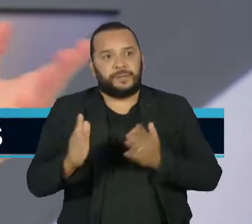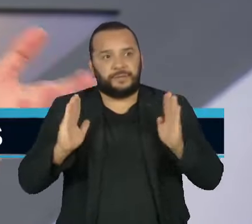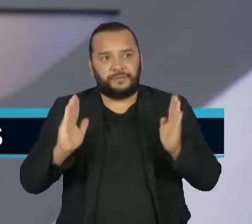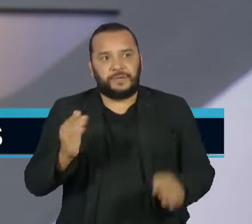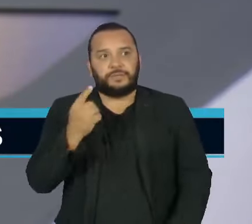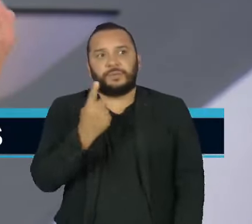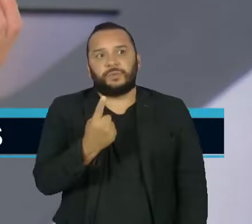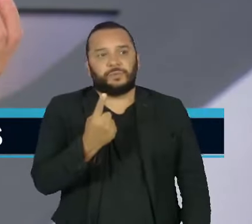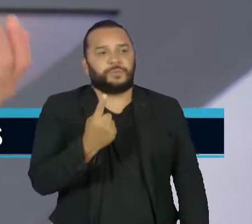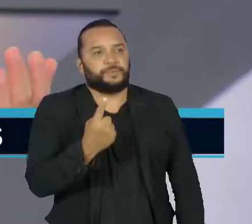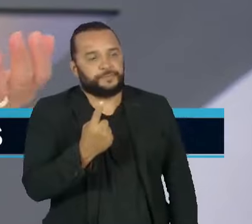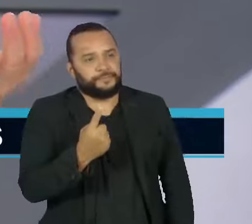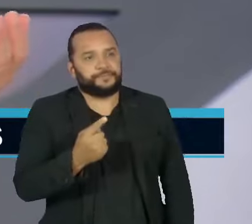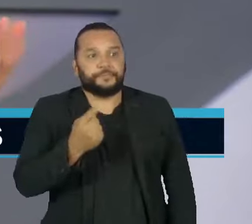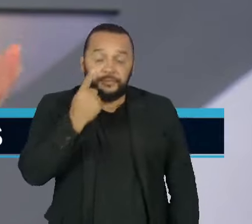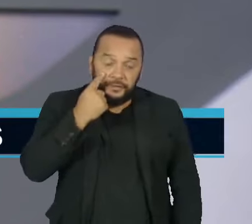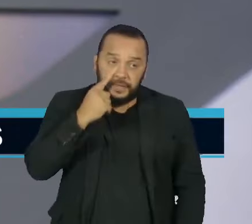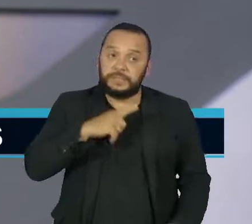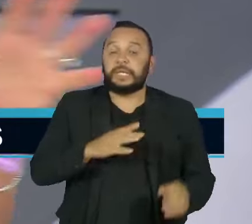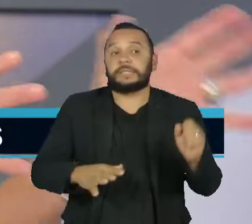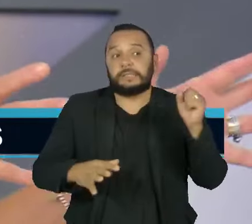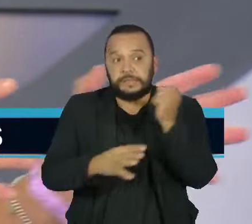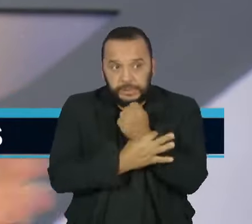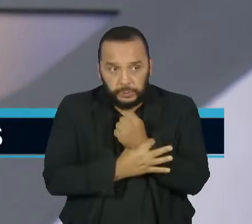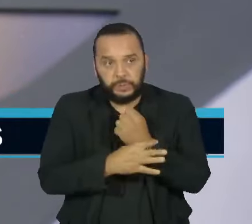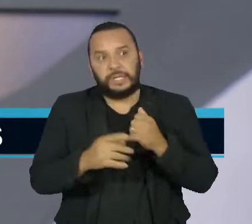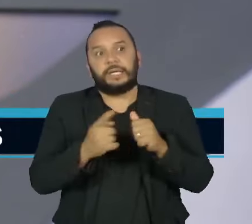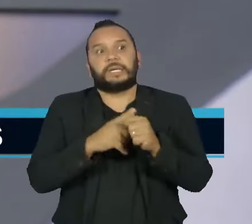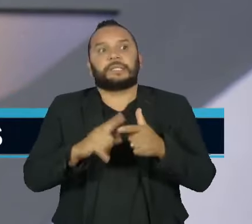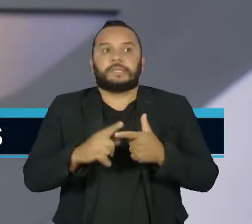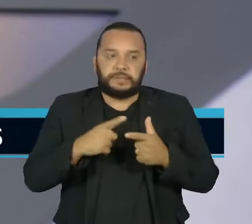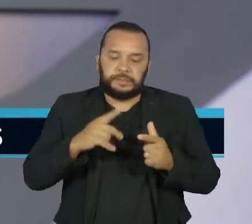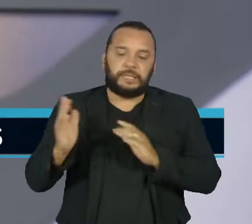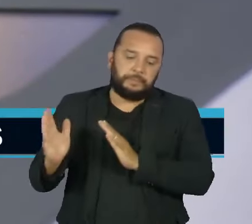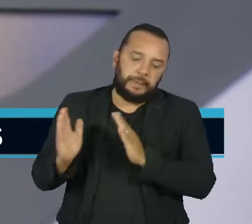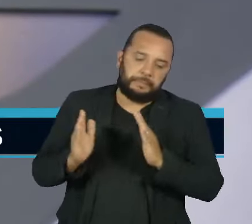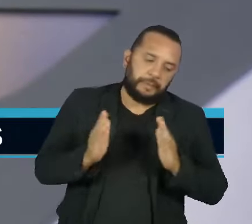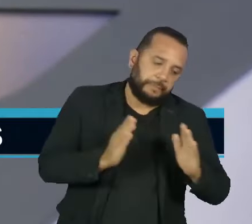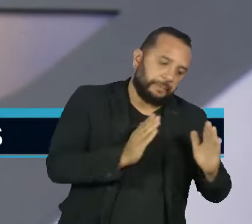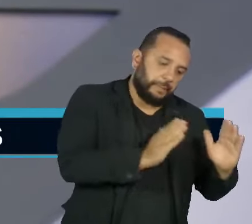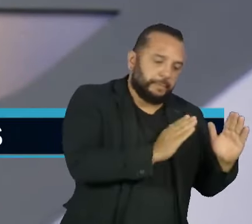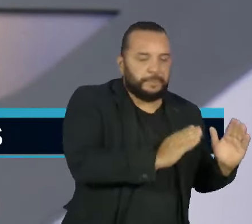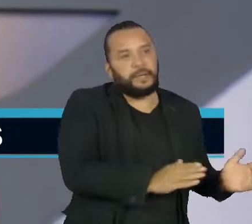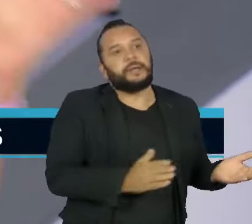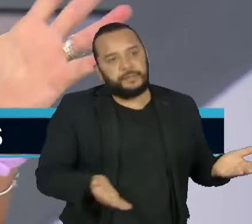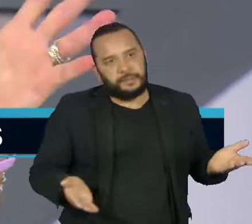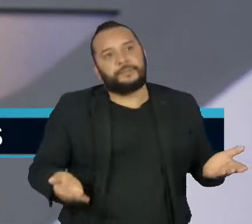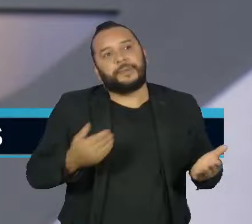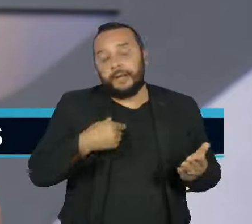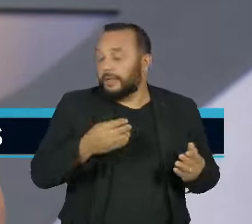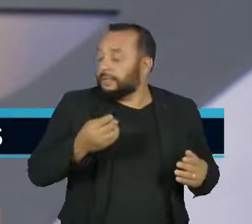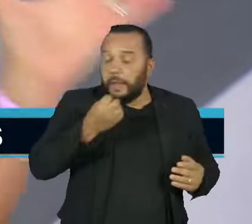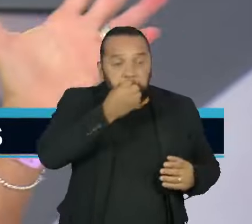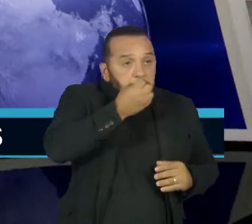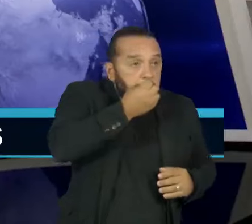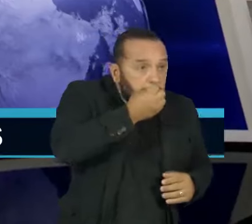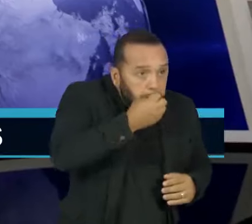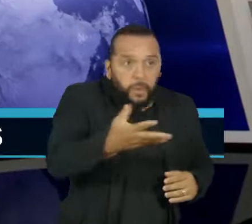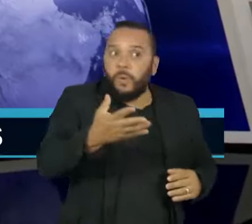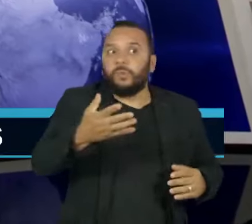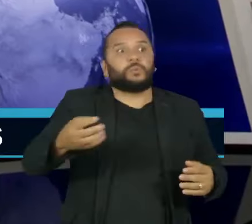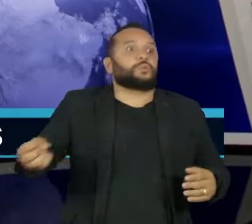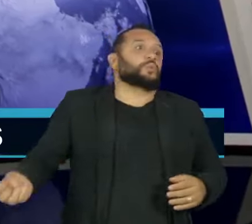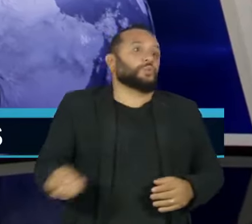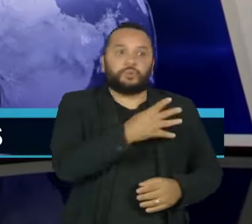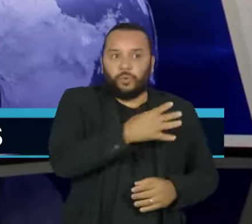é exatamente começar a ver segurança toxicidade todo o resto em relação a isso mas eu acho que abre um leque novo uma coisa nova